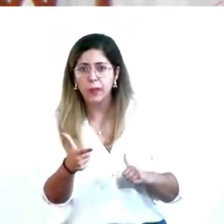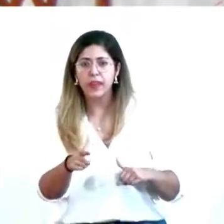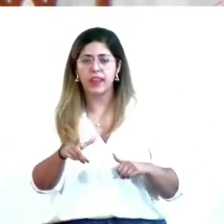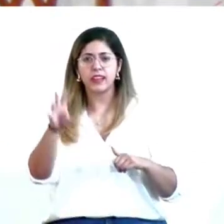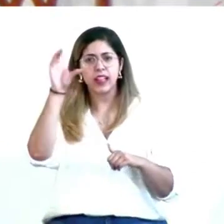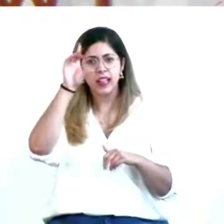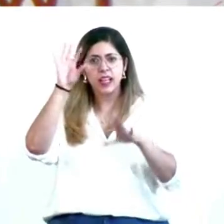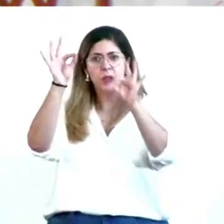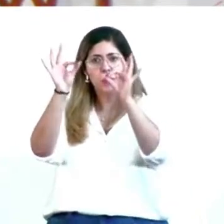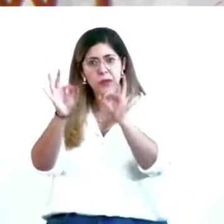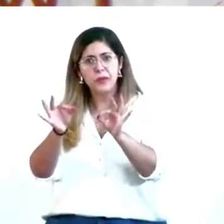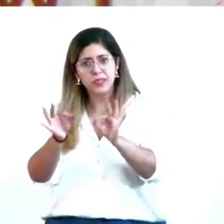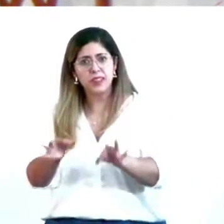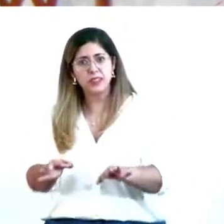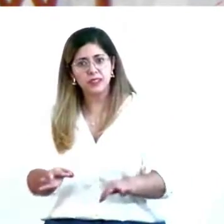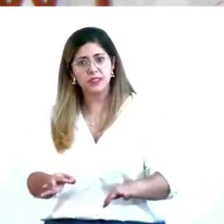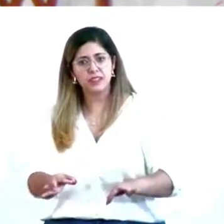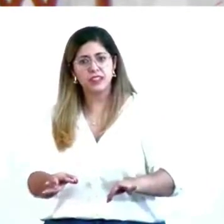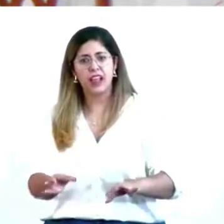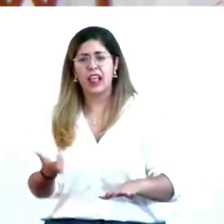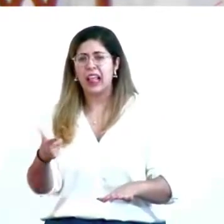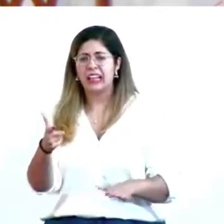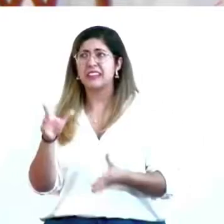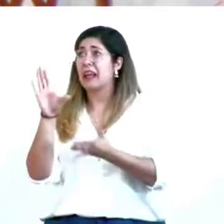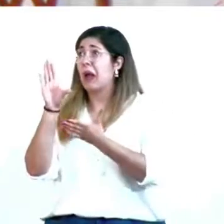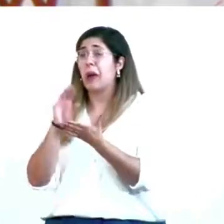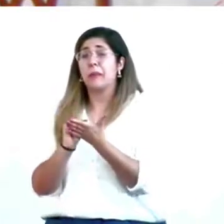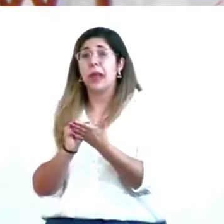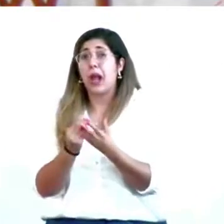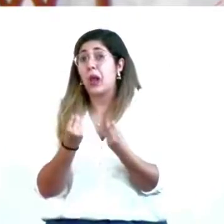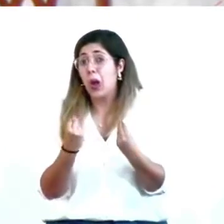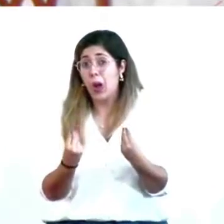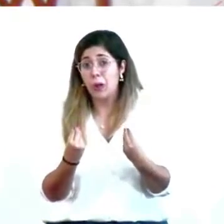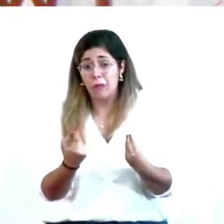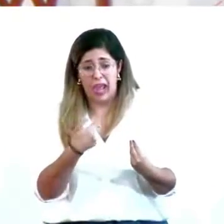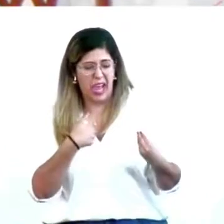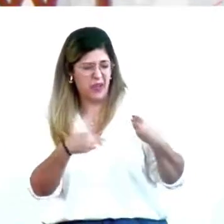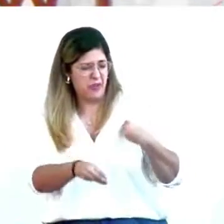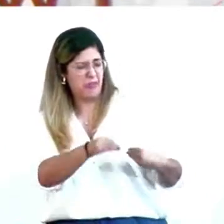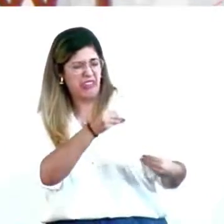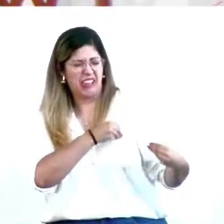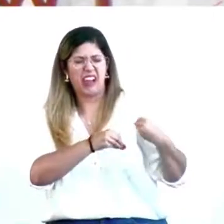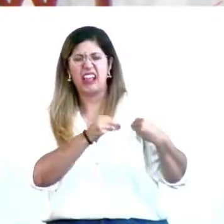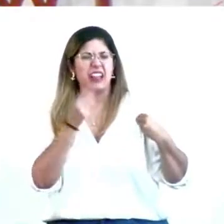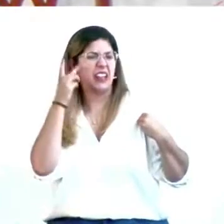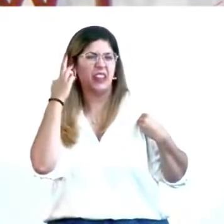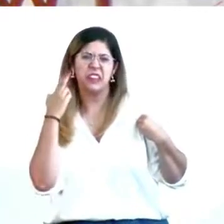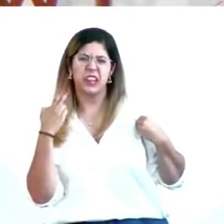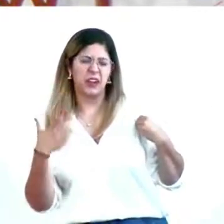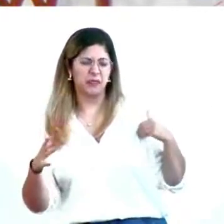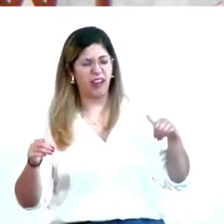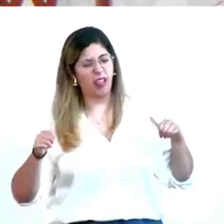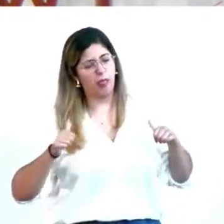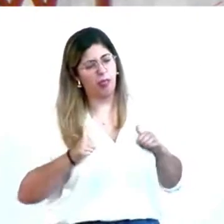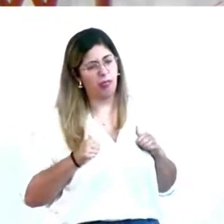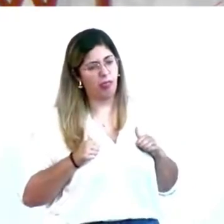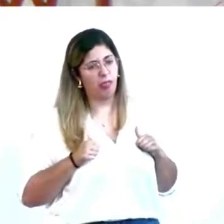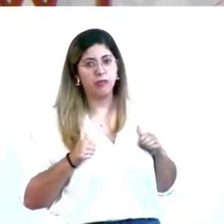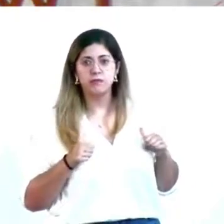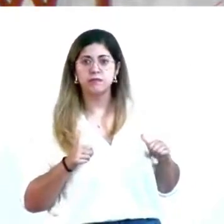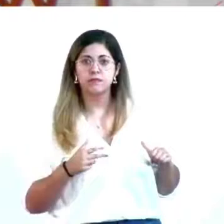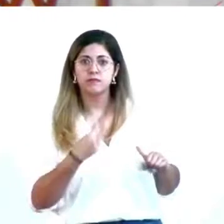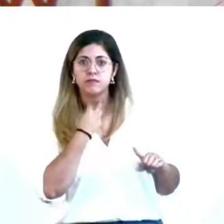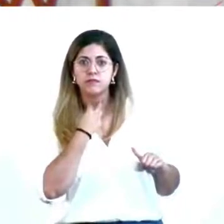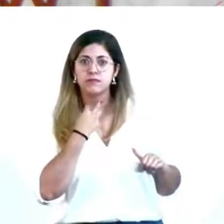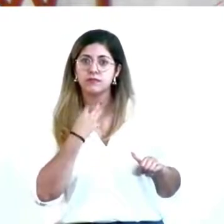perfeito e não há nele pecado nenhum, mas eu carrego ainda a natureza pecaminosa e por conta disso eu não